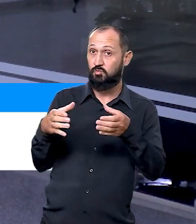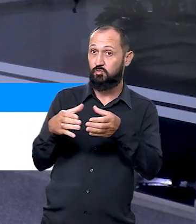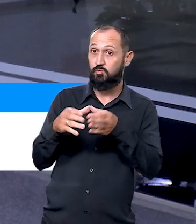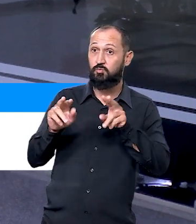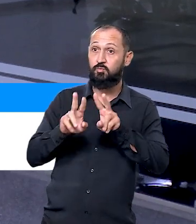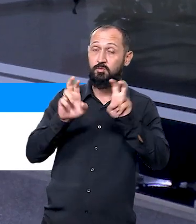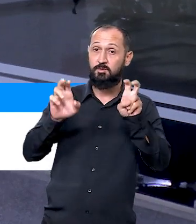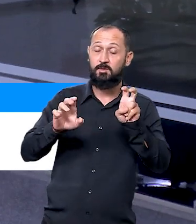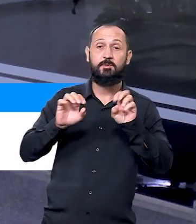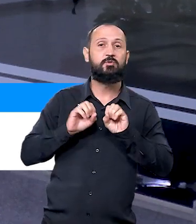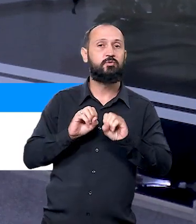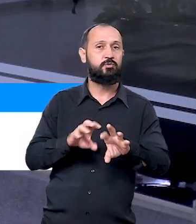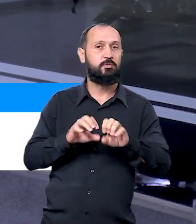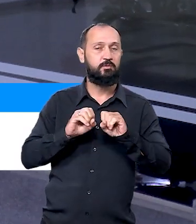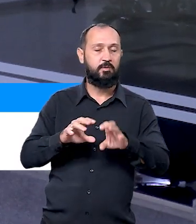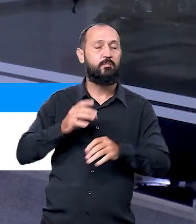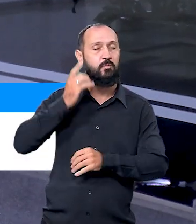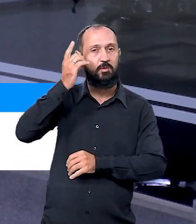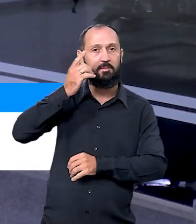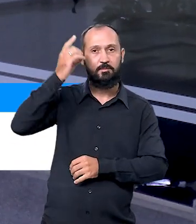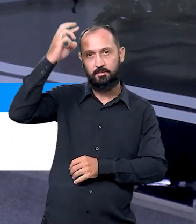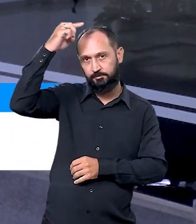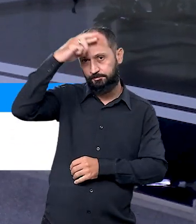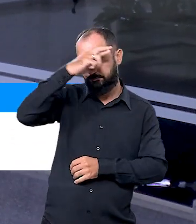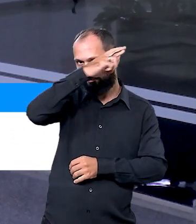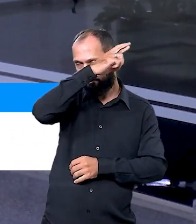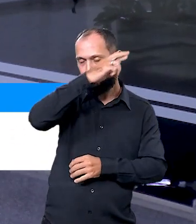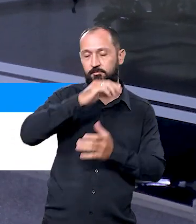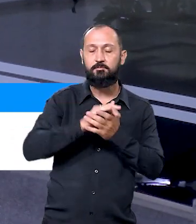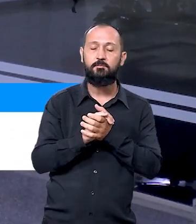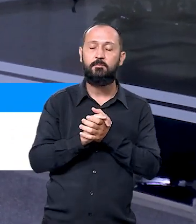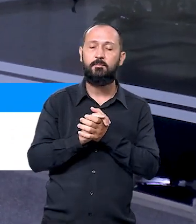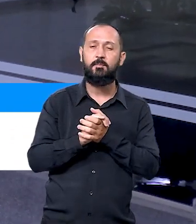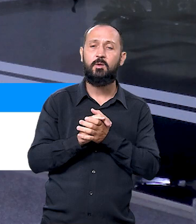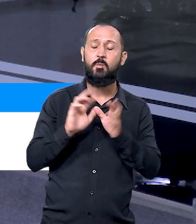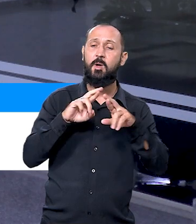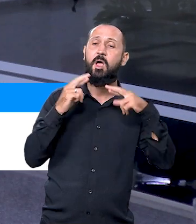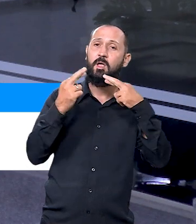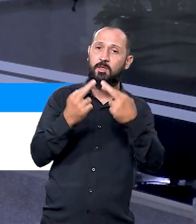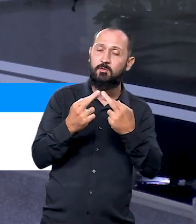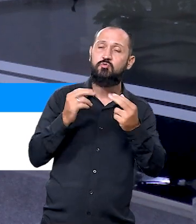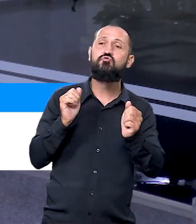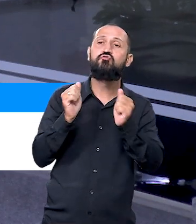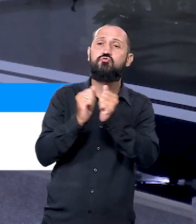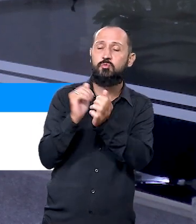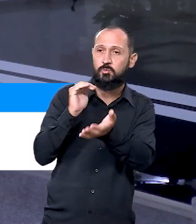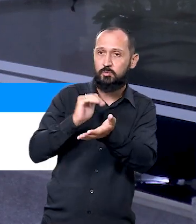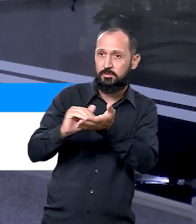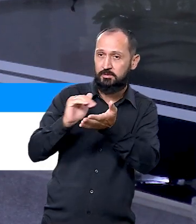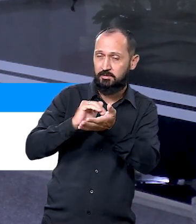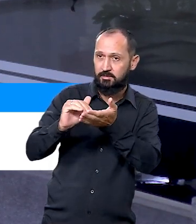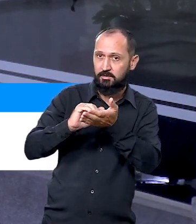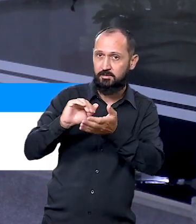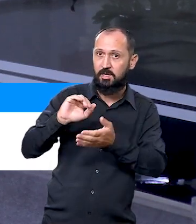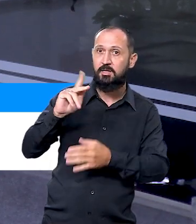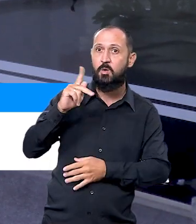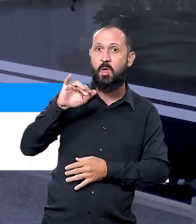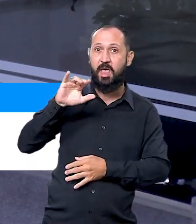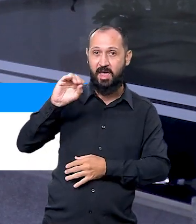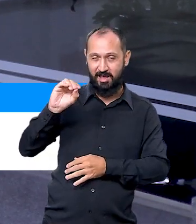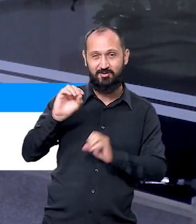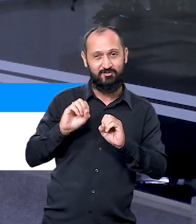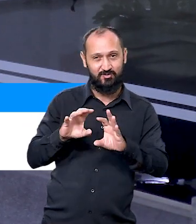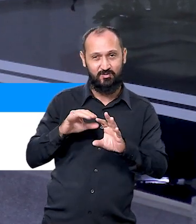o presidente da Comissão de educação da Assembleia Legislativa Deputado Rinaldo Modesto participou de uma reunião com o secretário da pasta Hélio